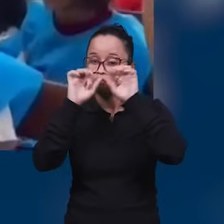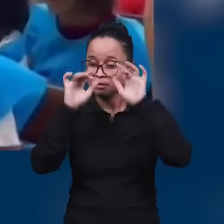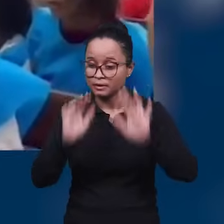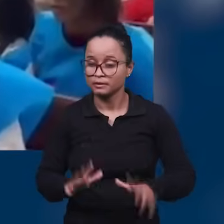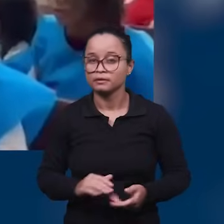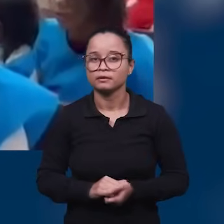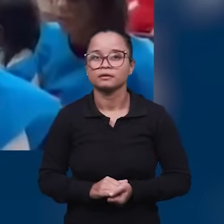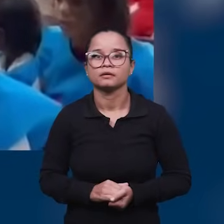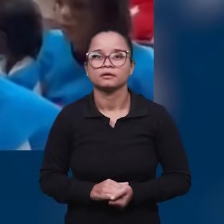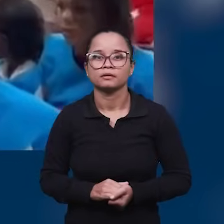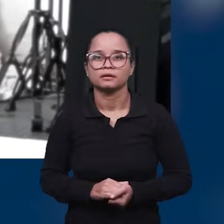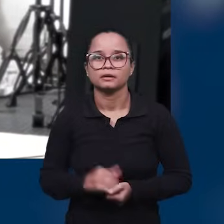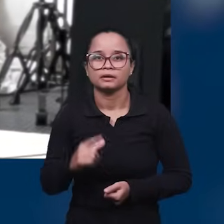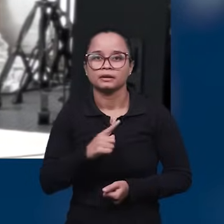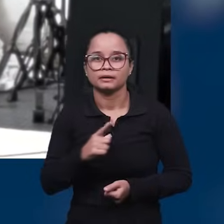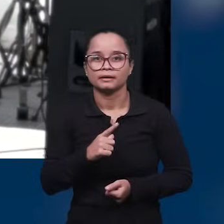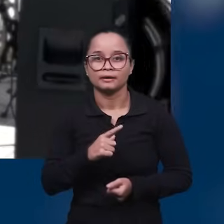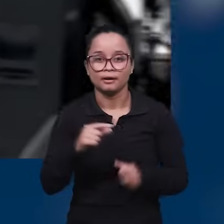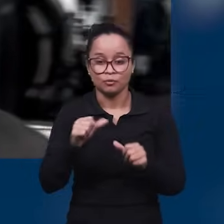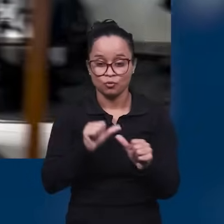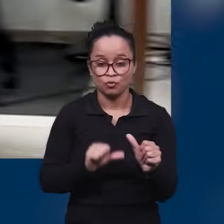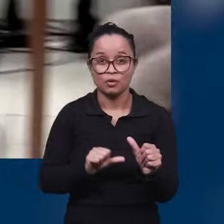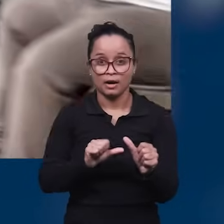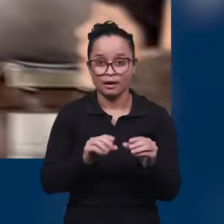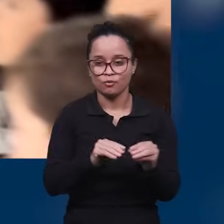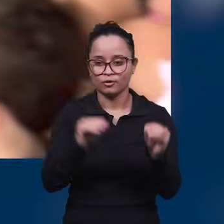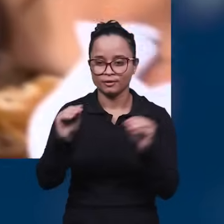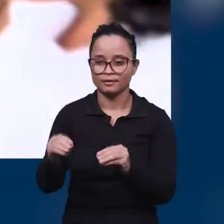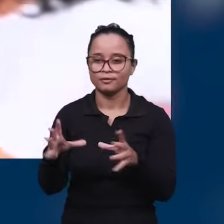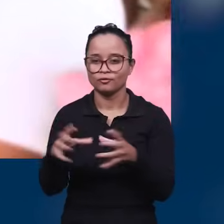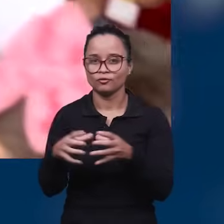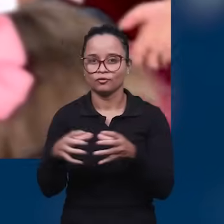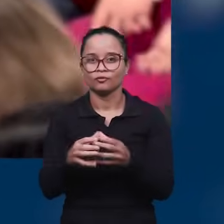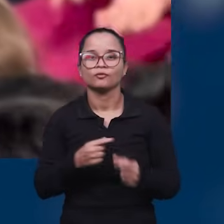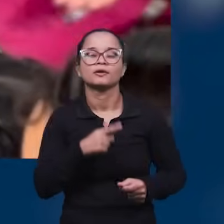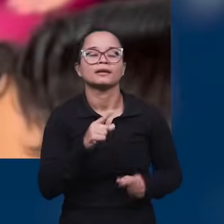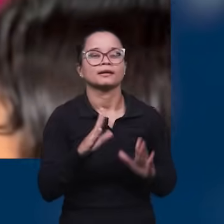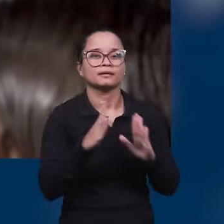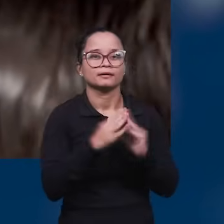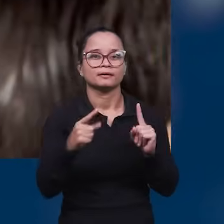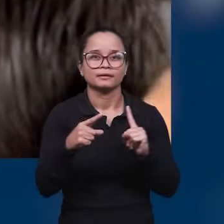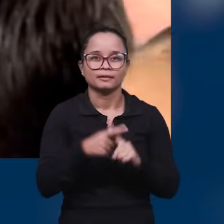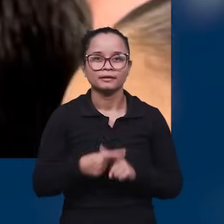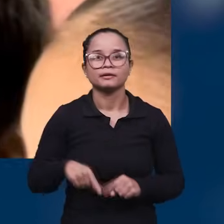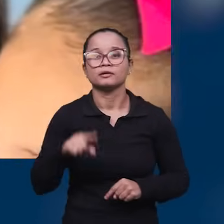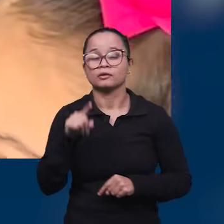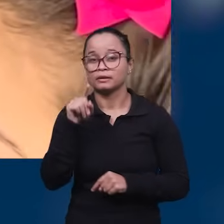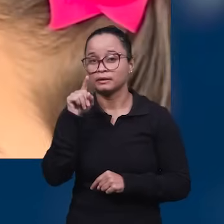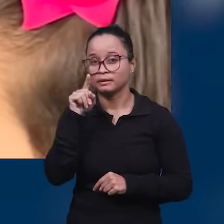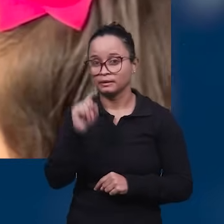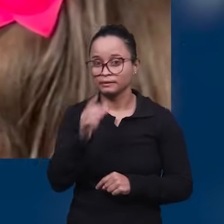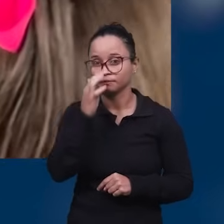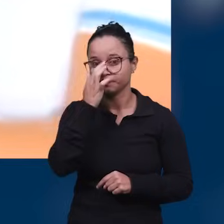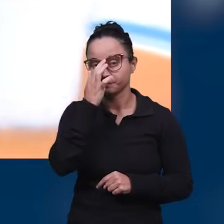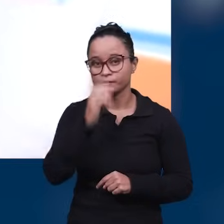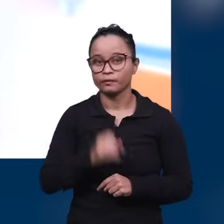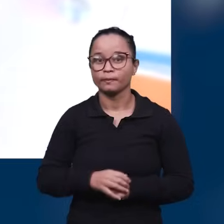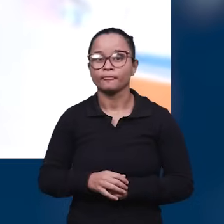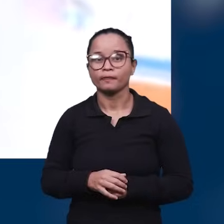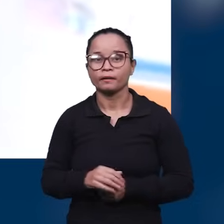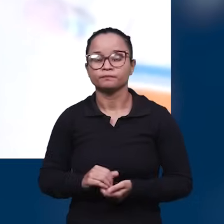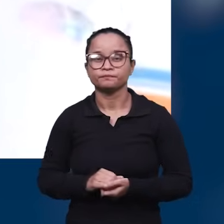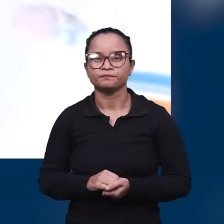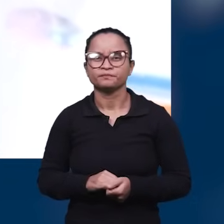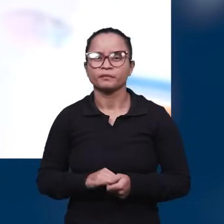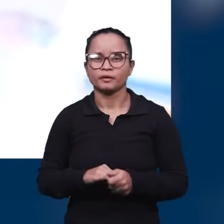do Meio. E no interior, as igrejas também participaram desta festa espiritual. Aí está o culto especial das